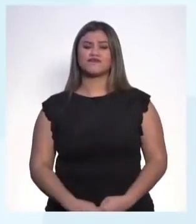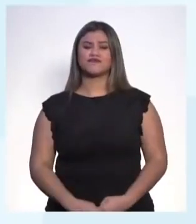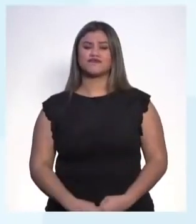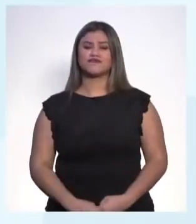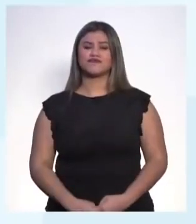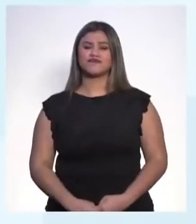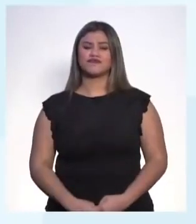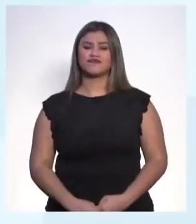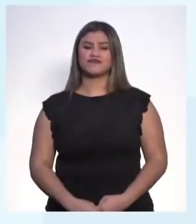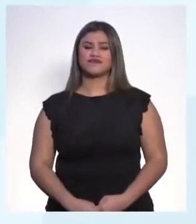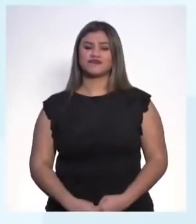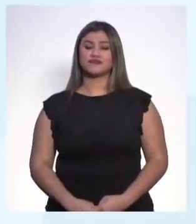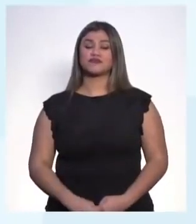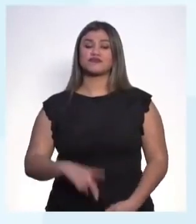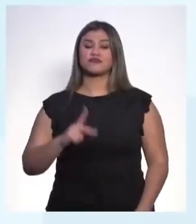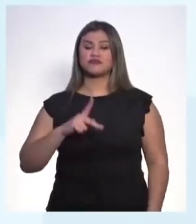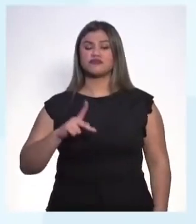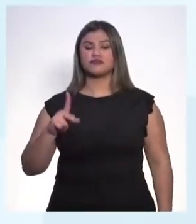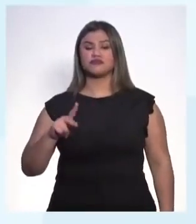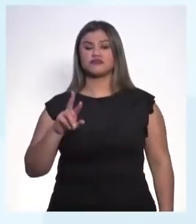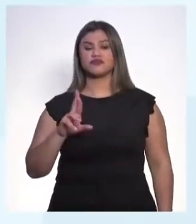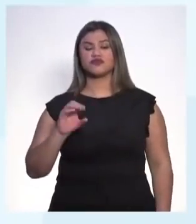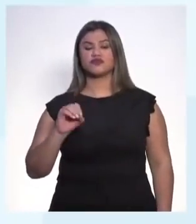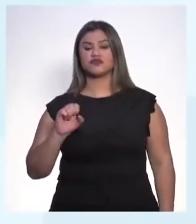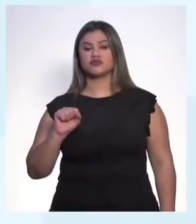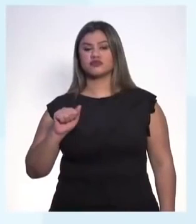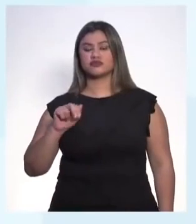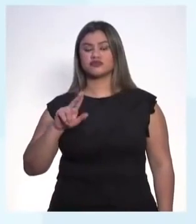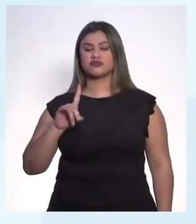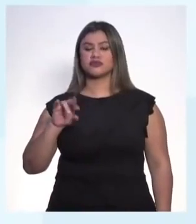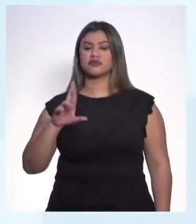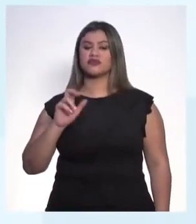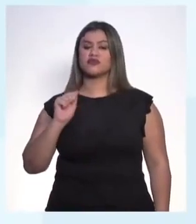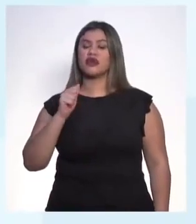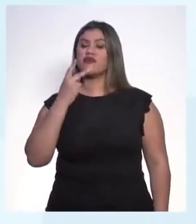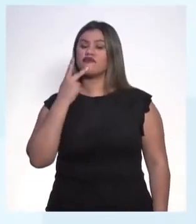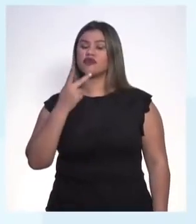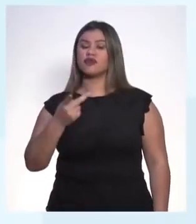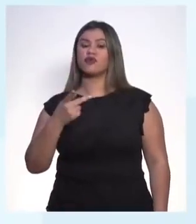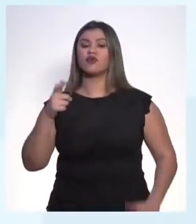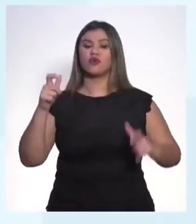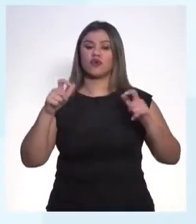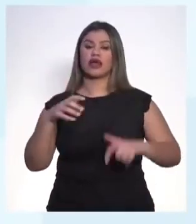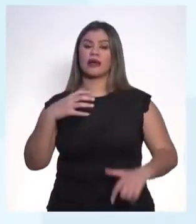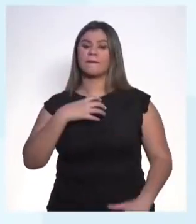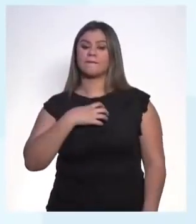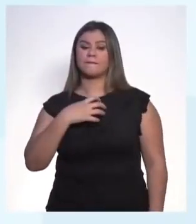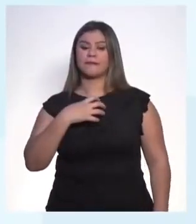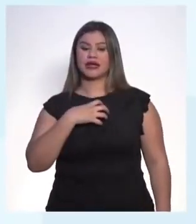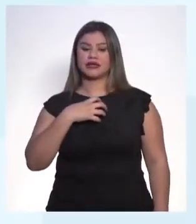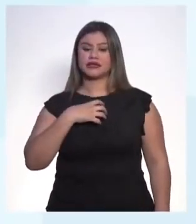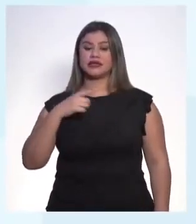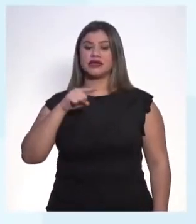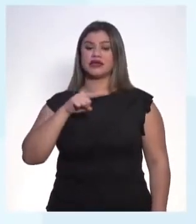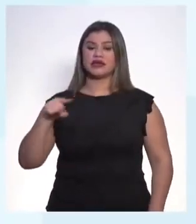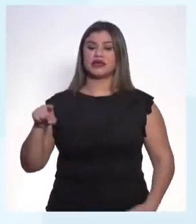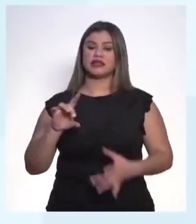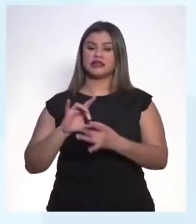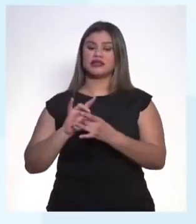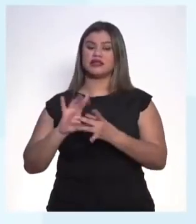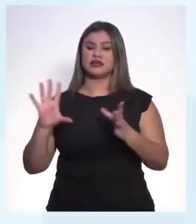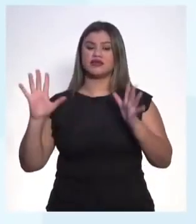Já aconteceu, né? A Pro Rosaura colocou, na Bahia, elas em algum lugar ficam soltas